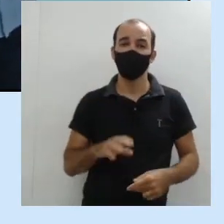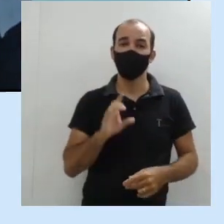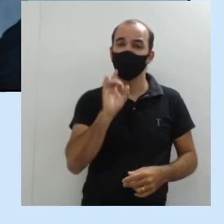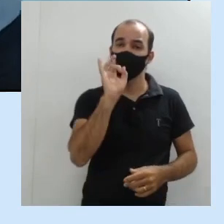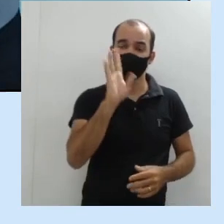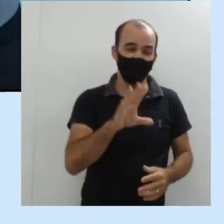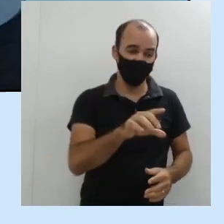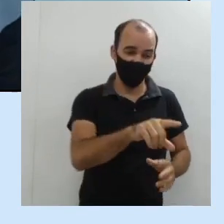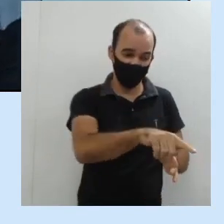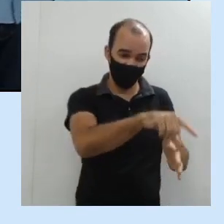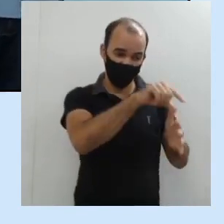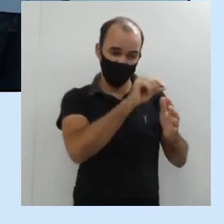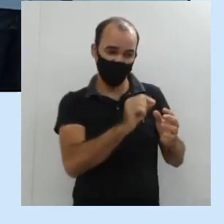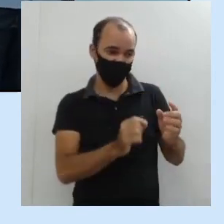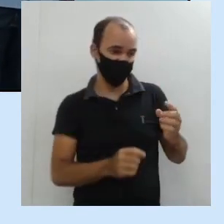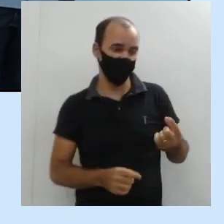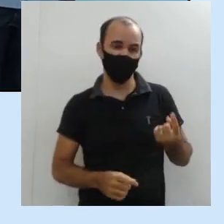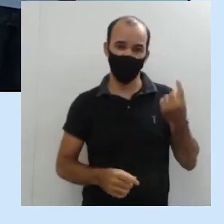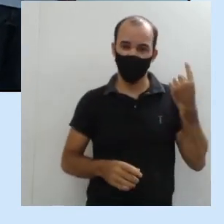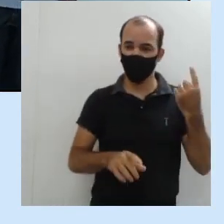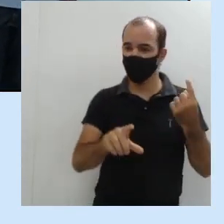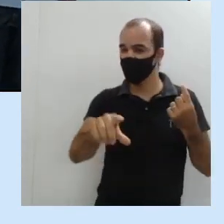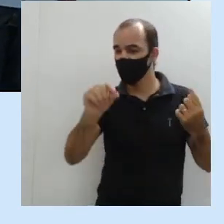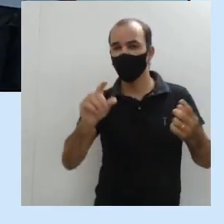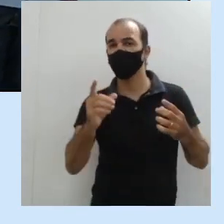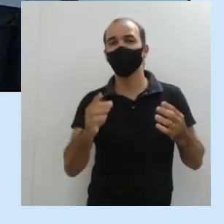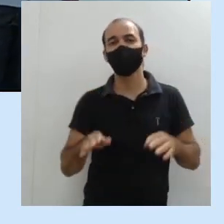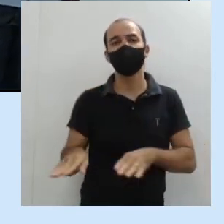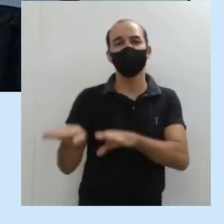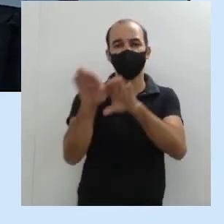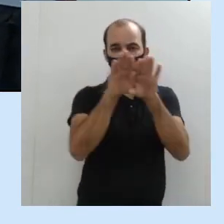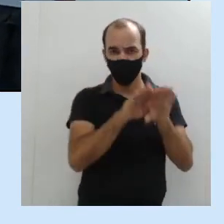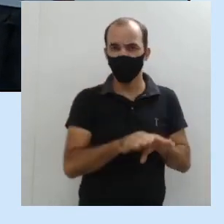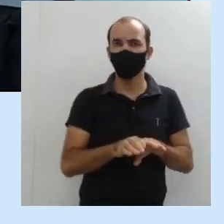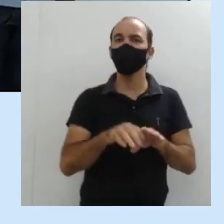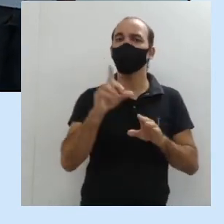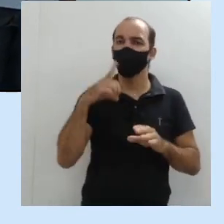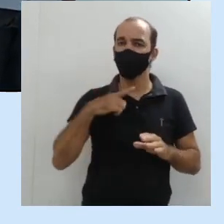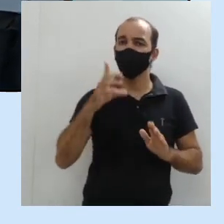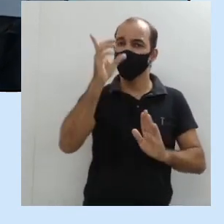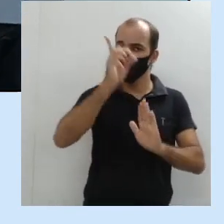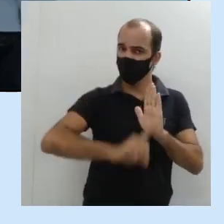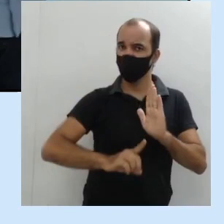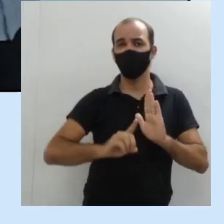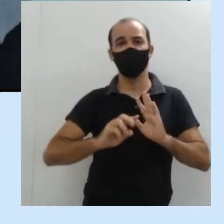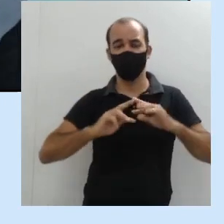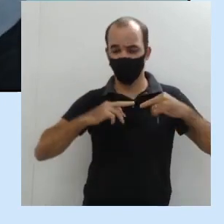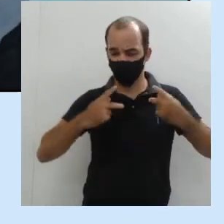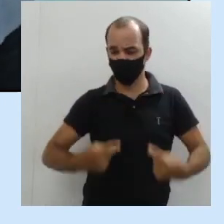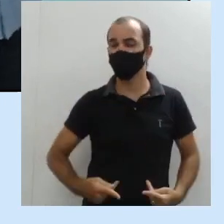alguns, mas passa a ser o privilégio de todos. Todos nós somos seres humanos, todos nós